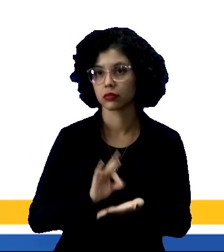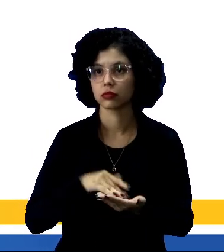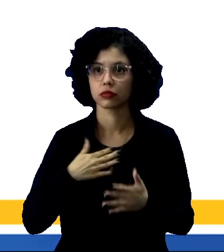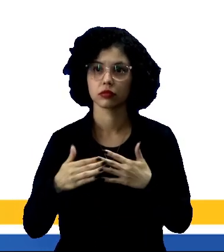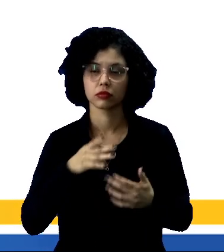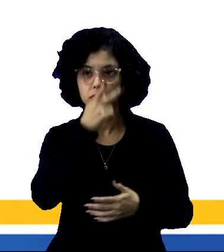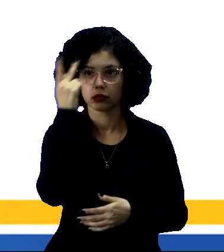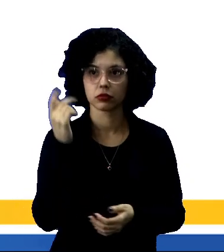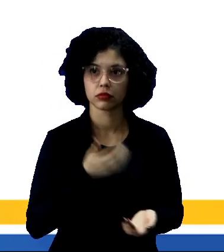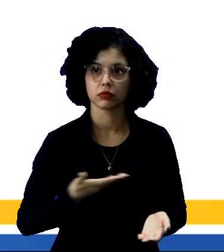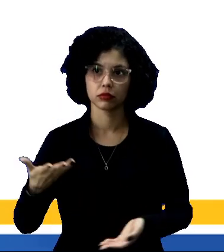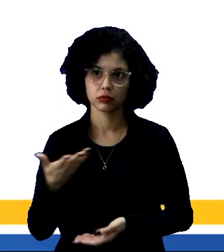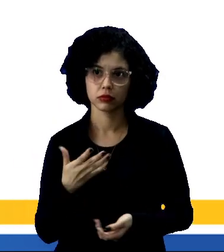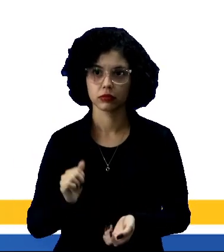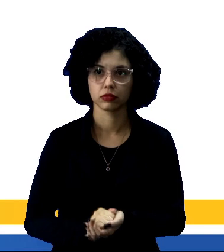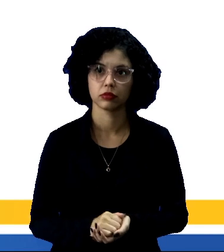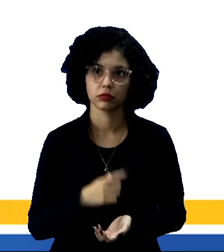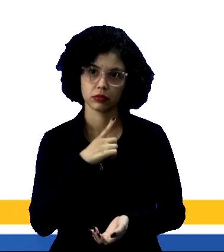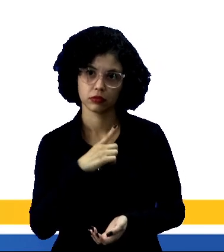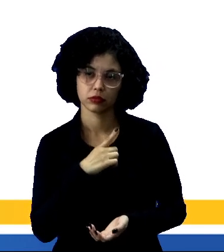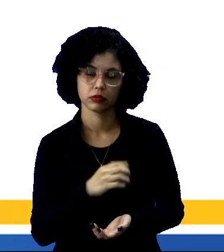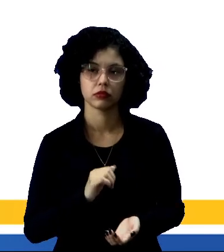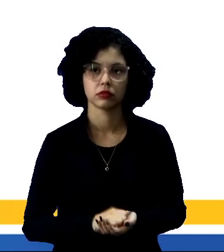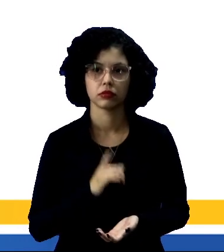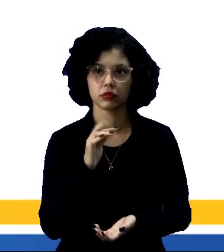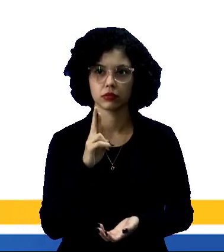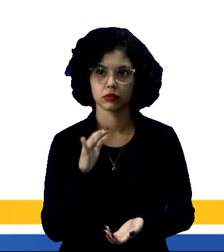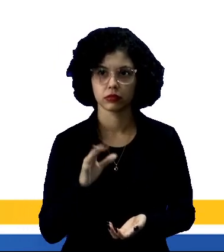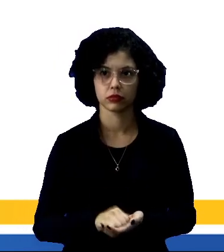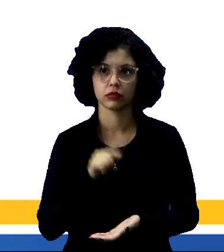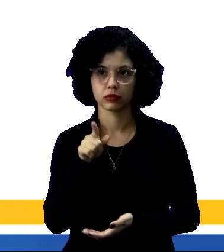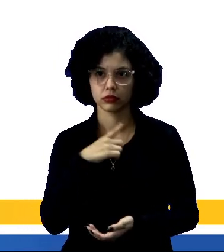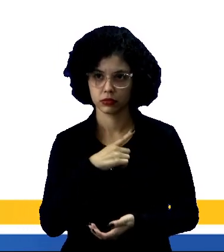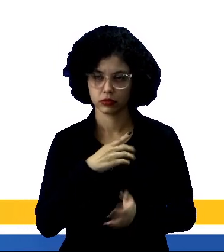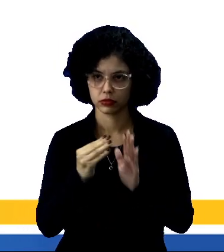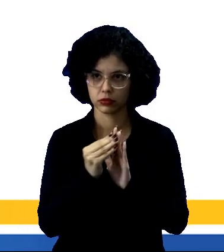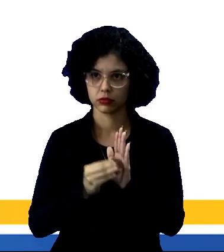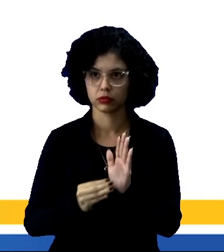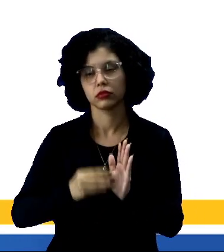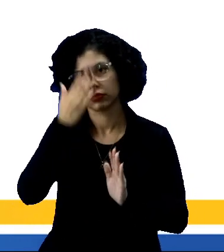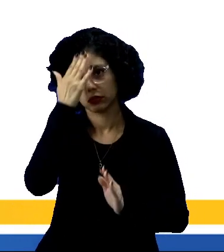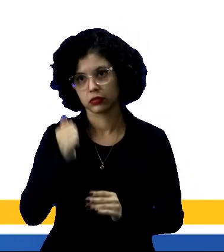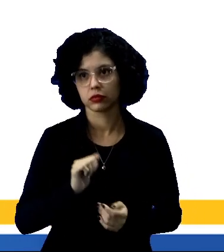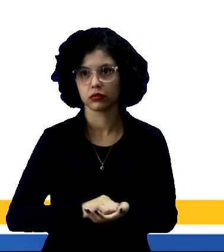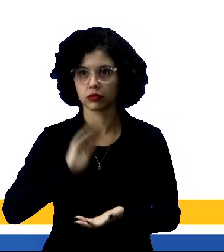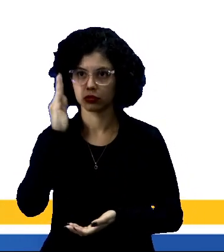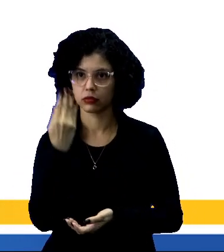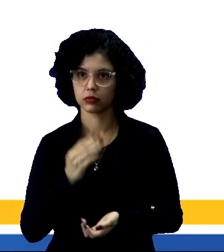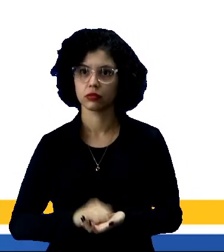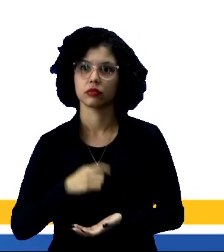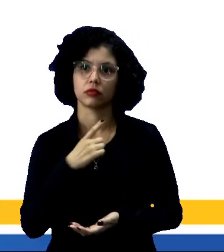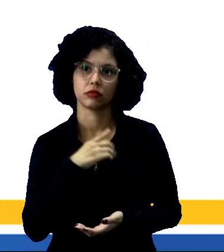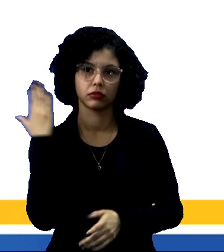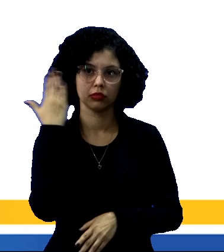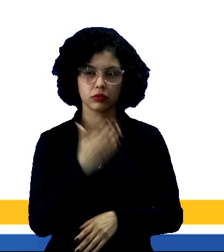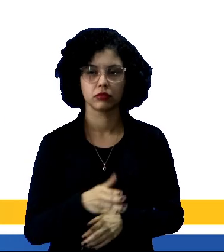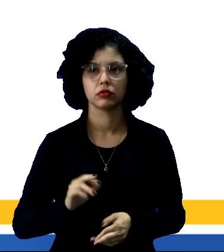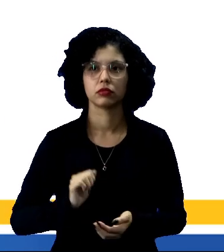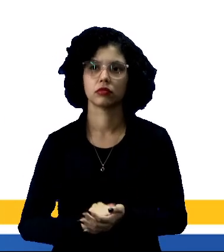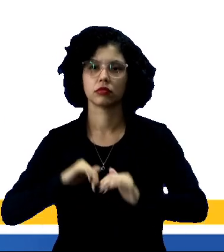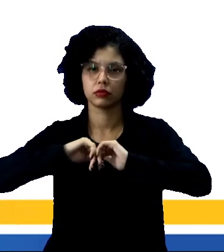verdade. Qualquer pessoa que baseie uma decisão em uma declaração que você tenha dado, sabendo ser falsa,